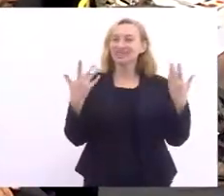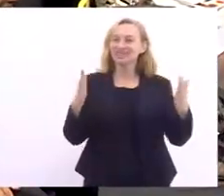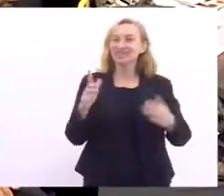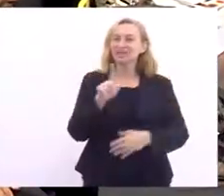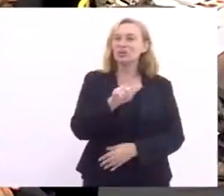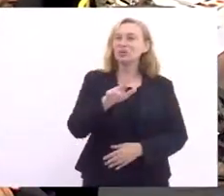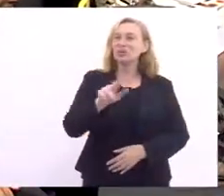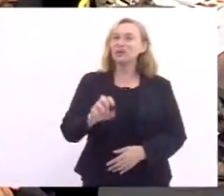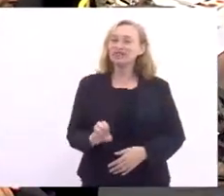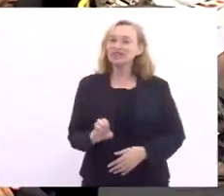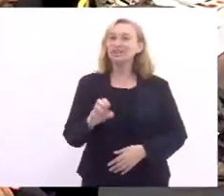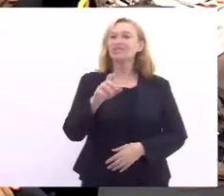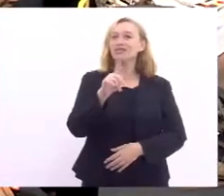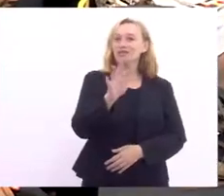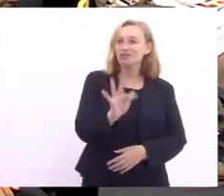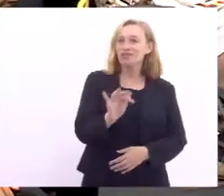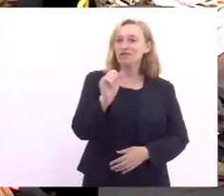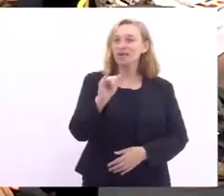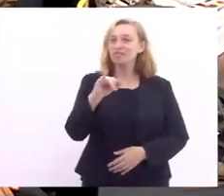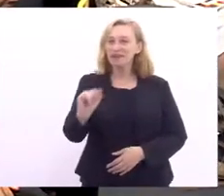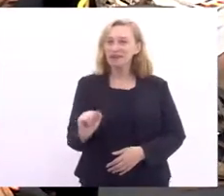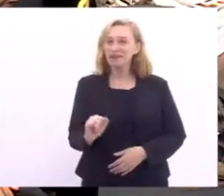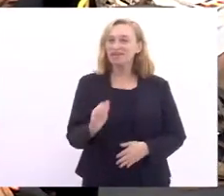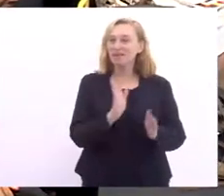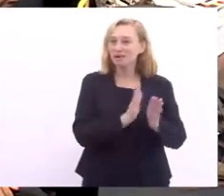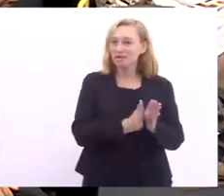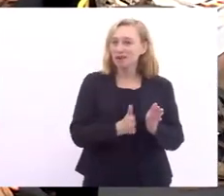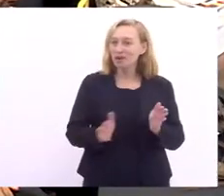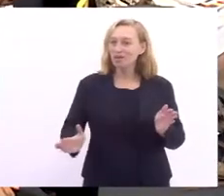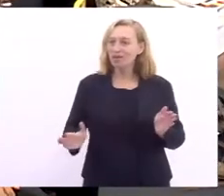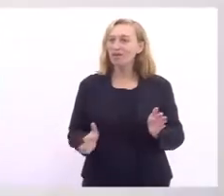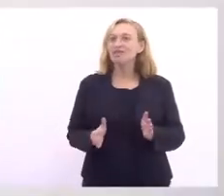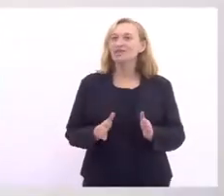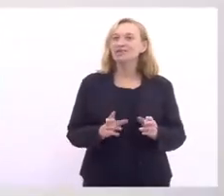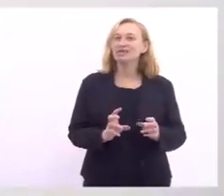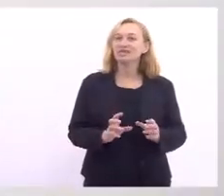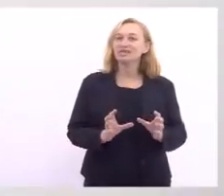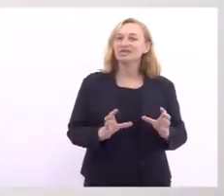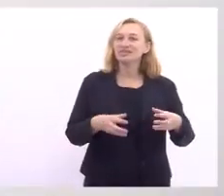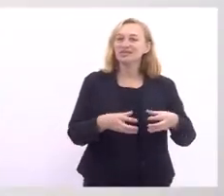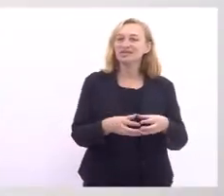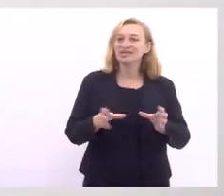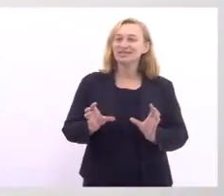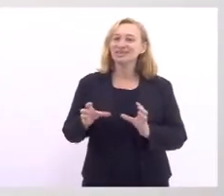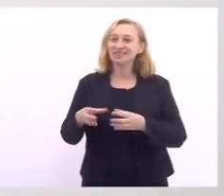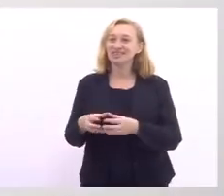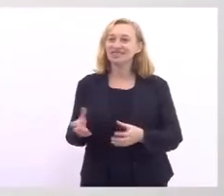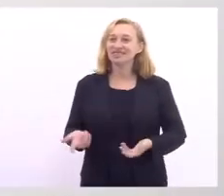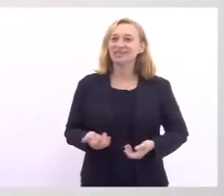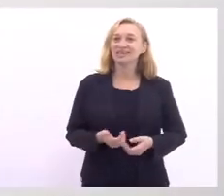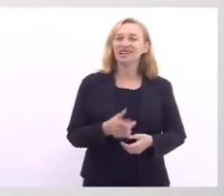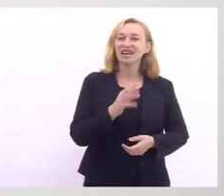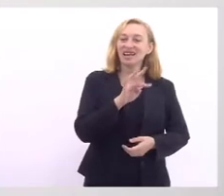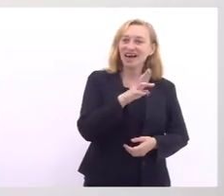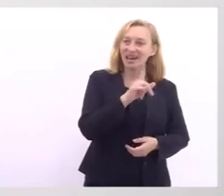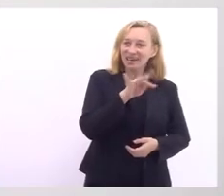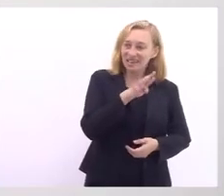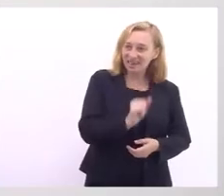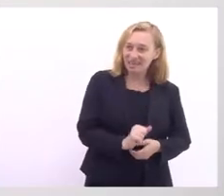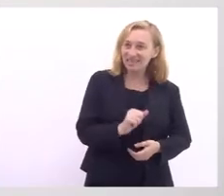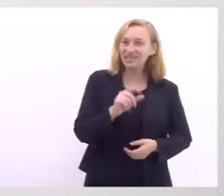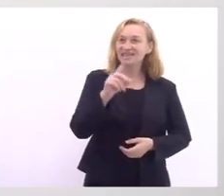Luiz e Fabinho eu vou na verdade começar até pela ordem o café daqui é mas Larissa Cunha